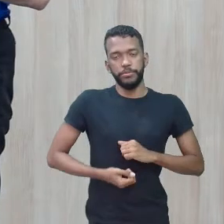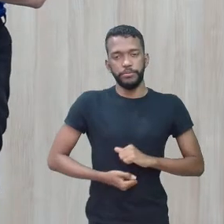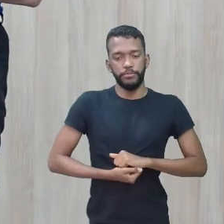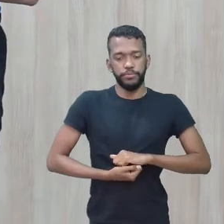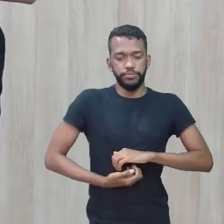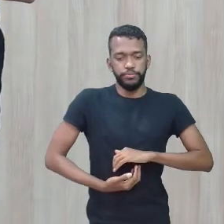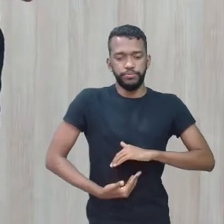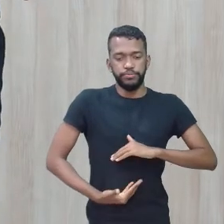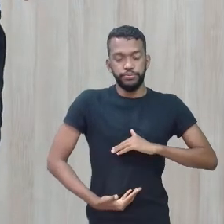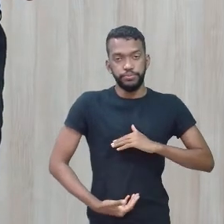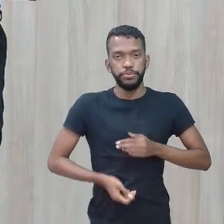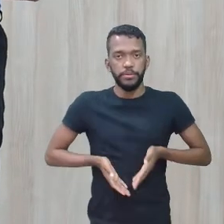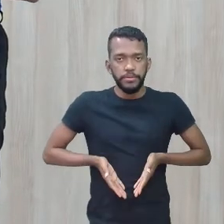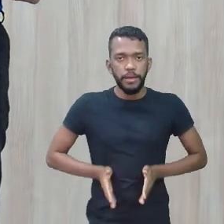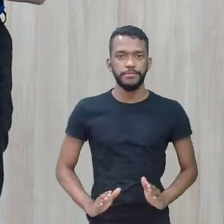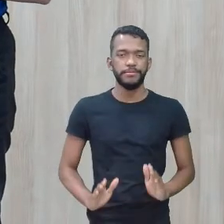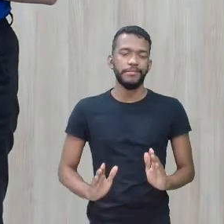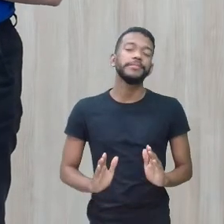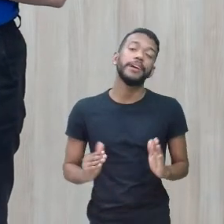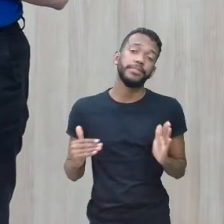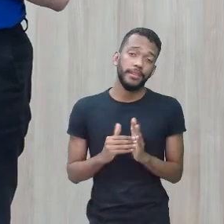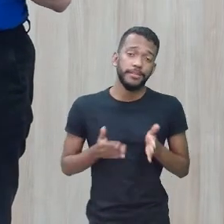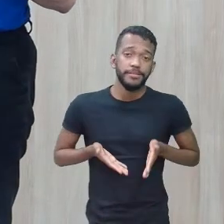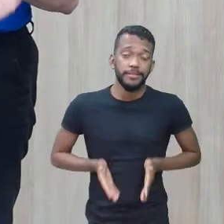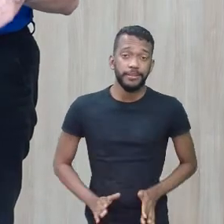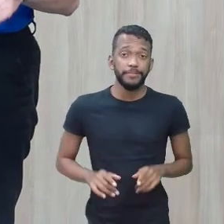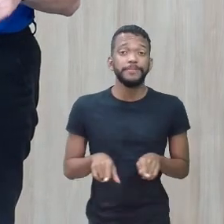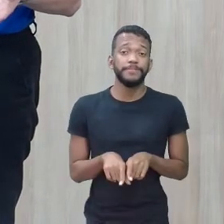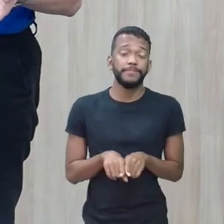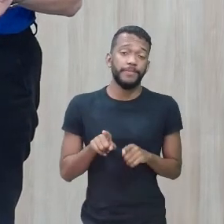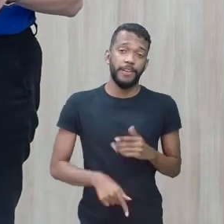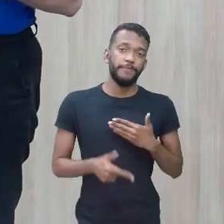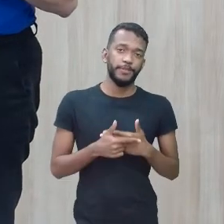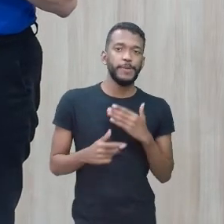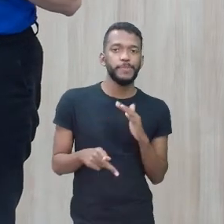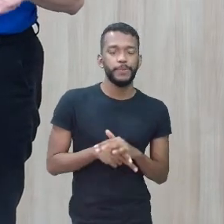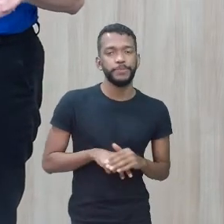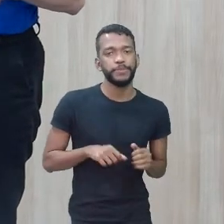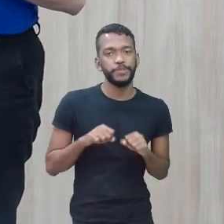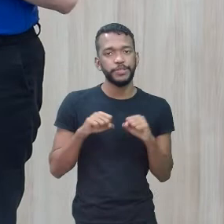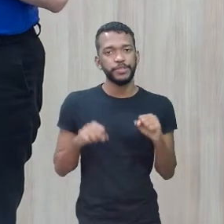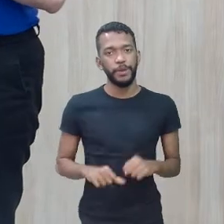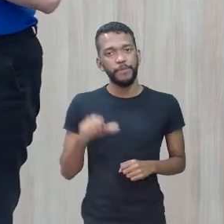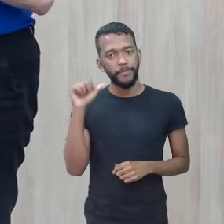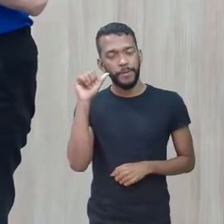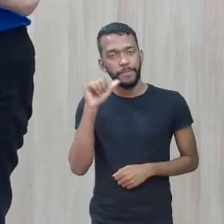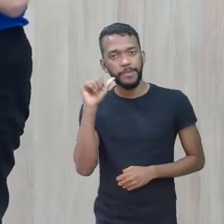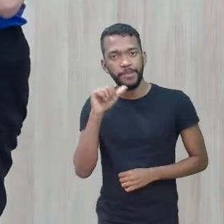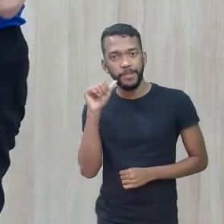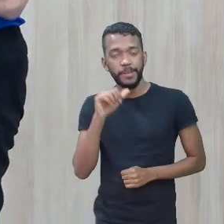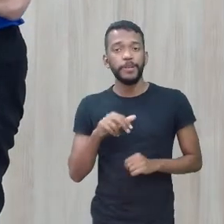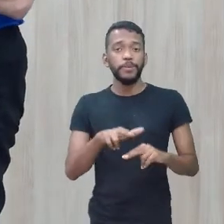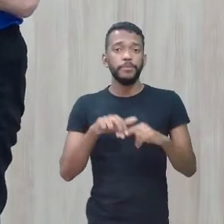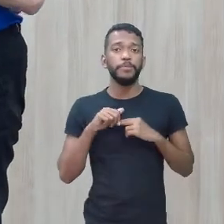grande função do sistema reprodutor feminino, especificamente que